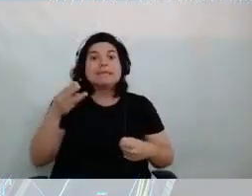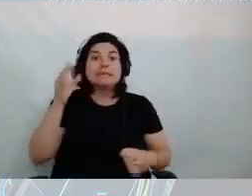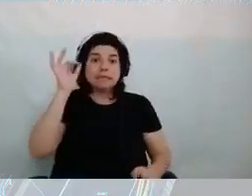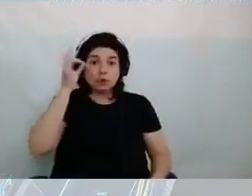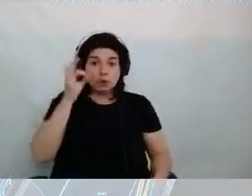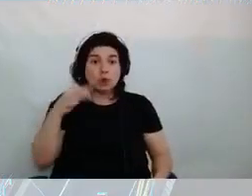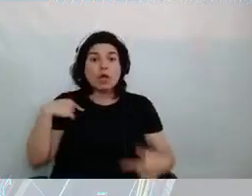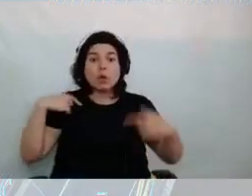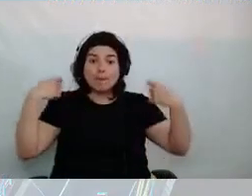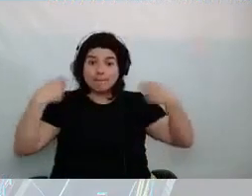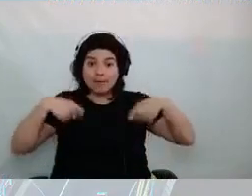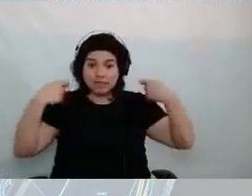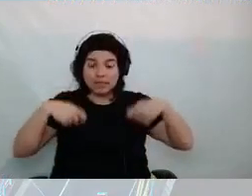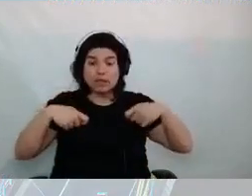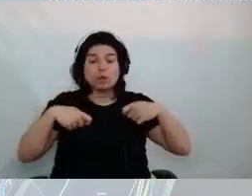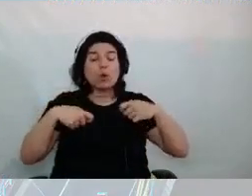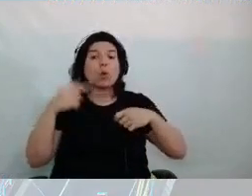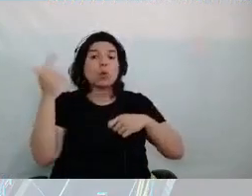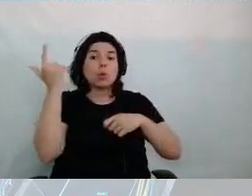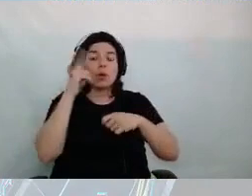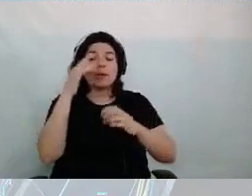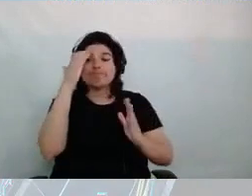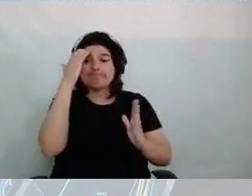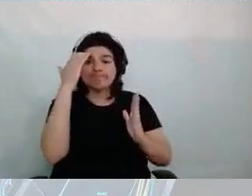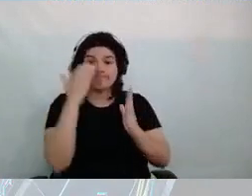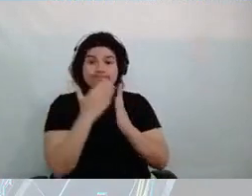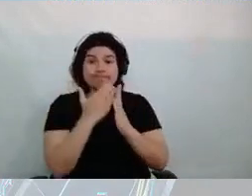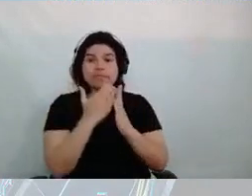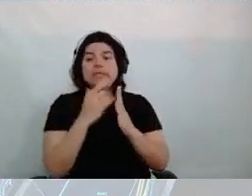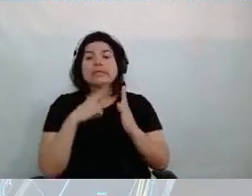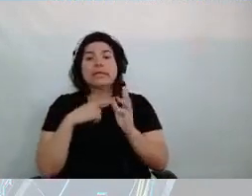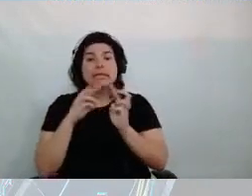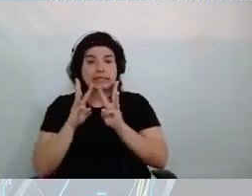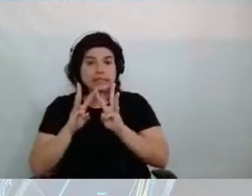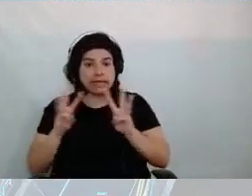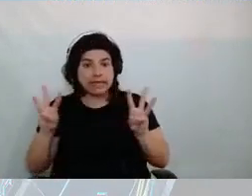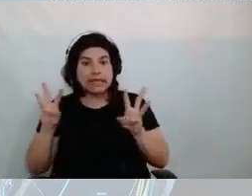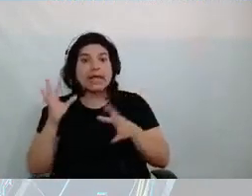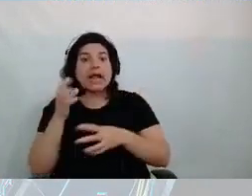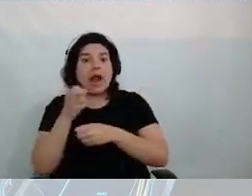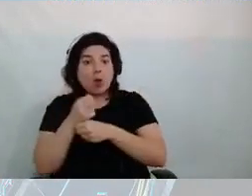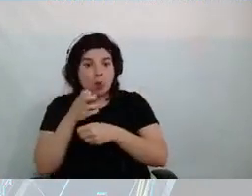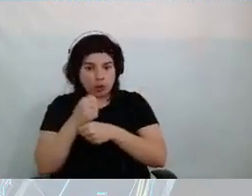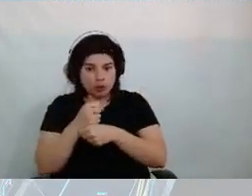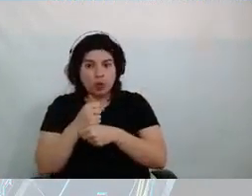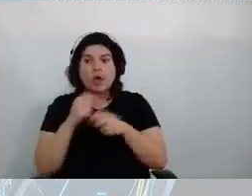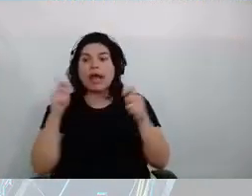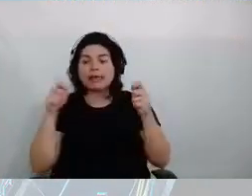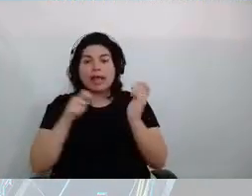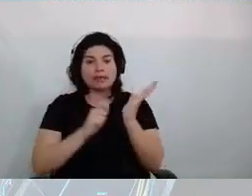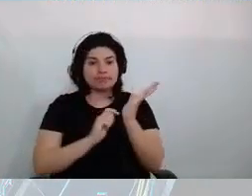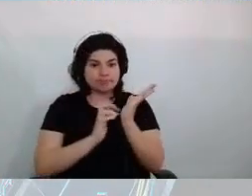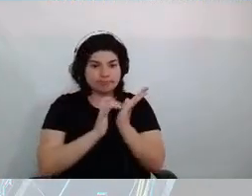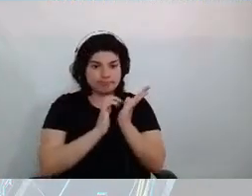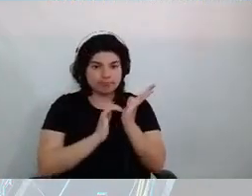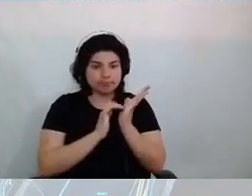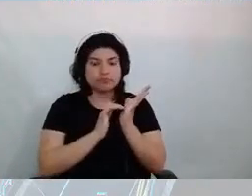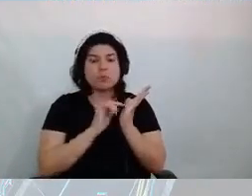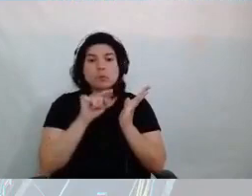X TPS. Eu deixei aqui, vou deixar um link de uma calculadora também, que dá para